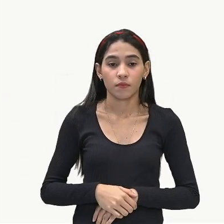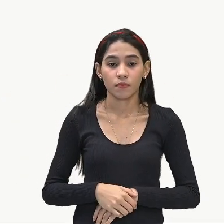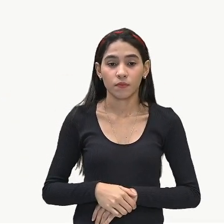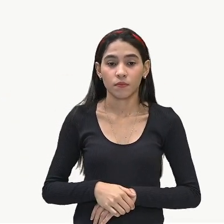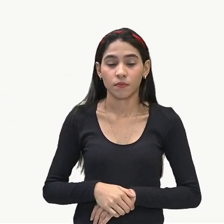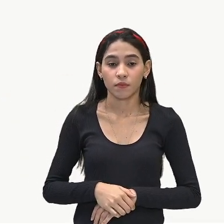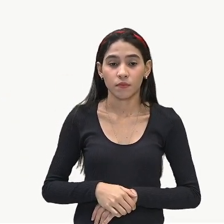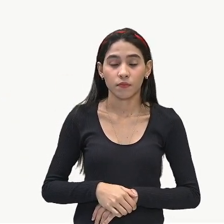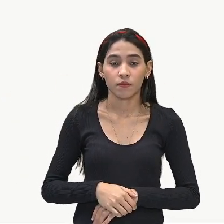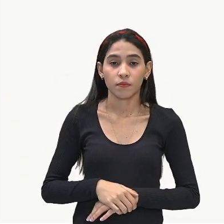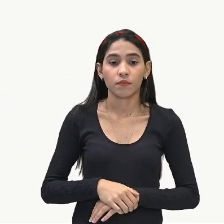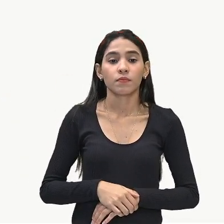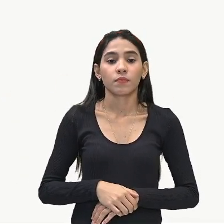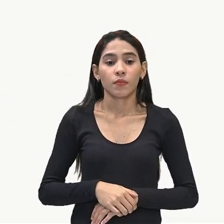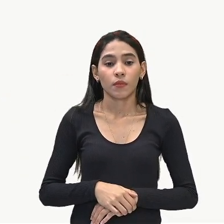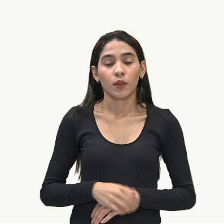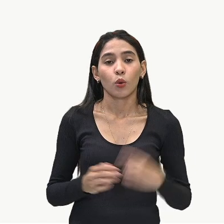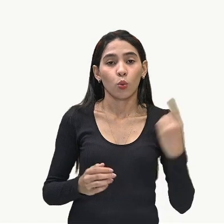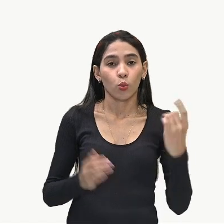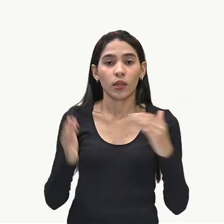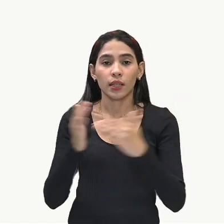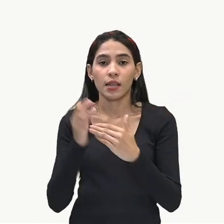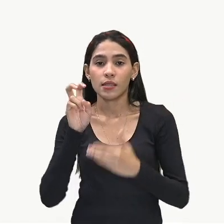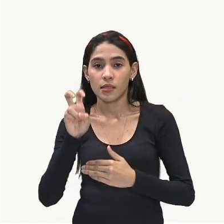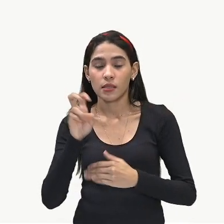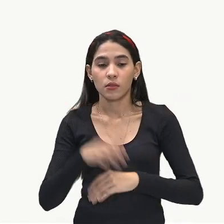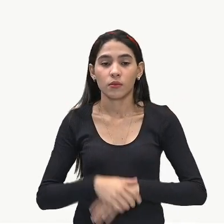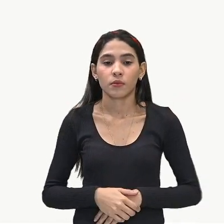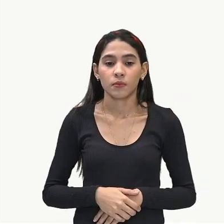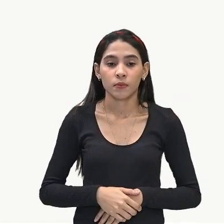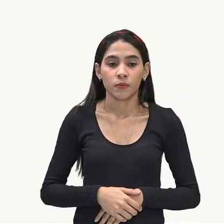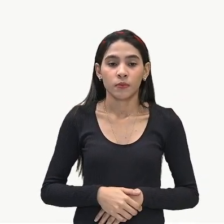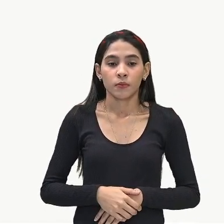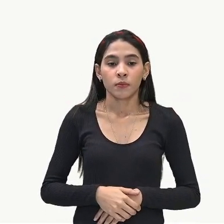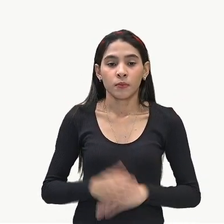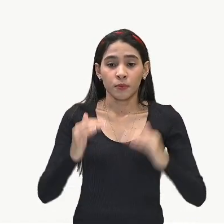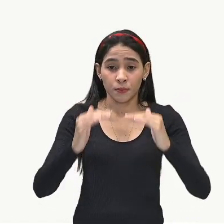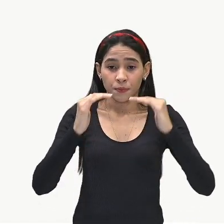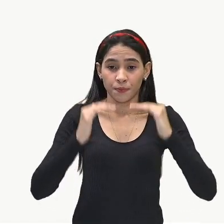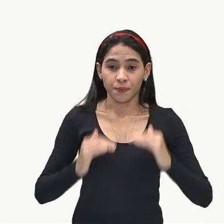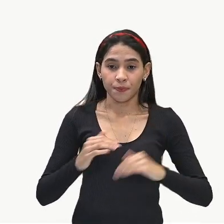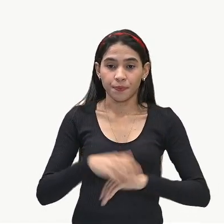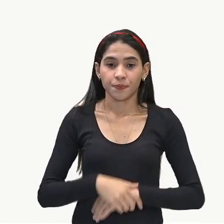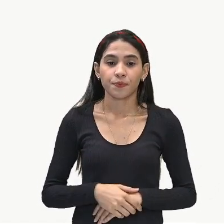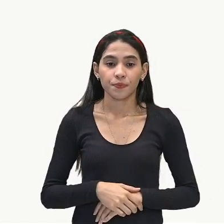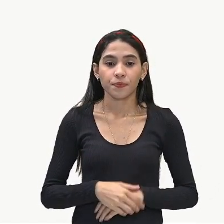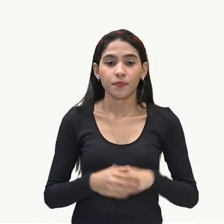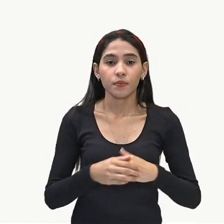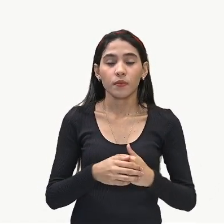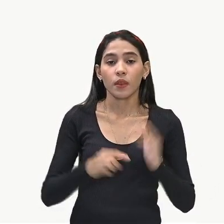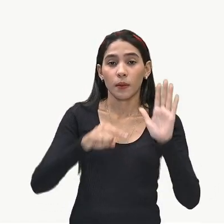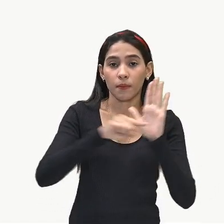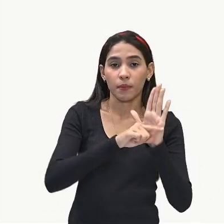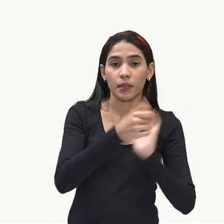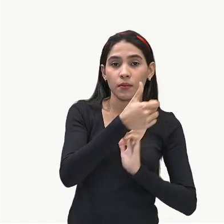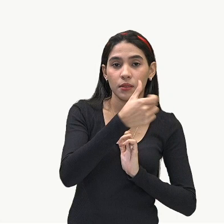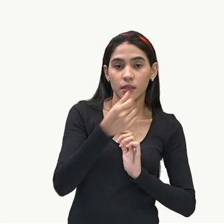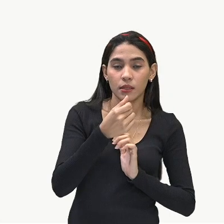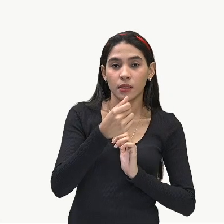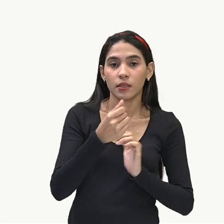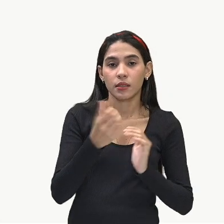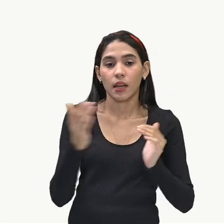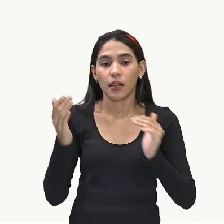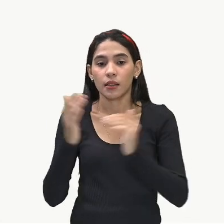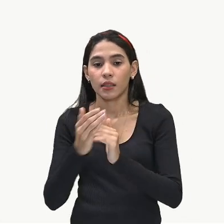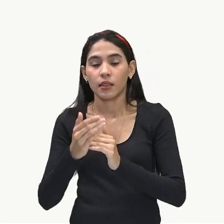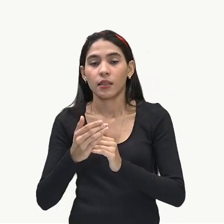uma sequência que vai de 1 a 5 apenas. Essa outra vai de menos 16 até